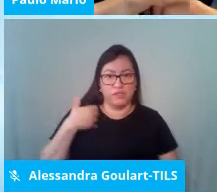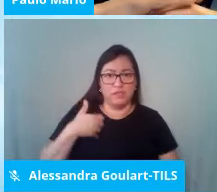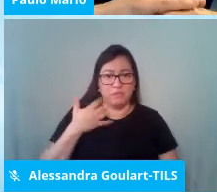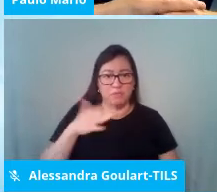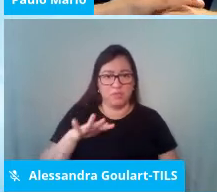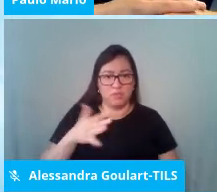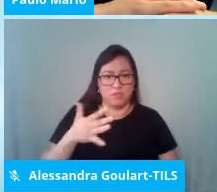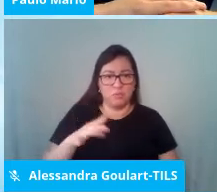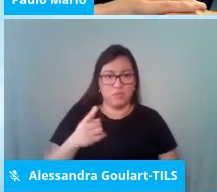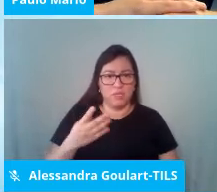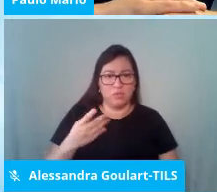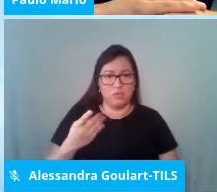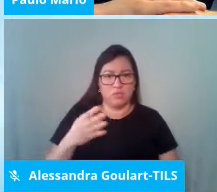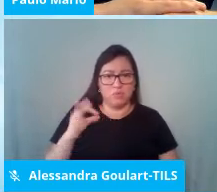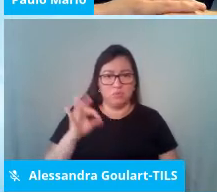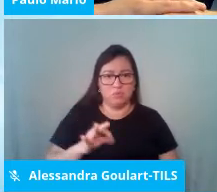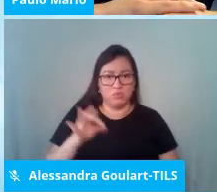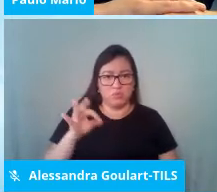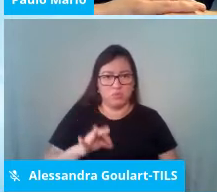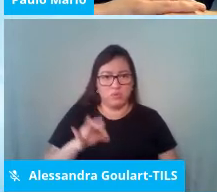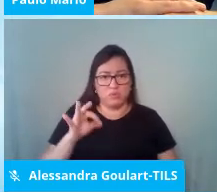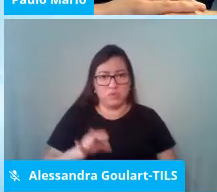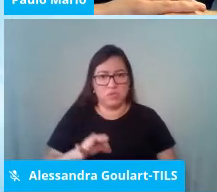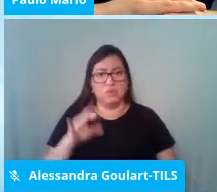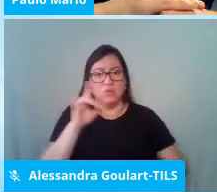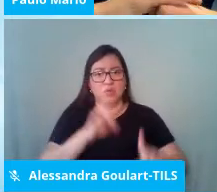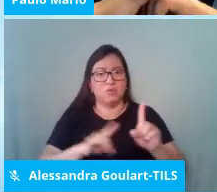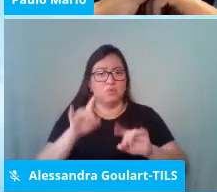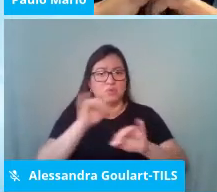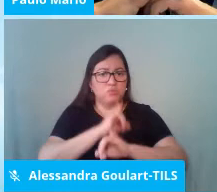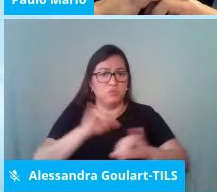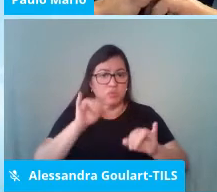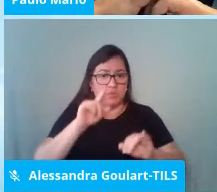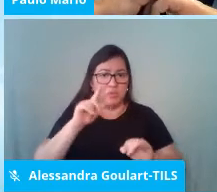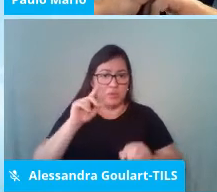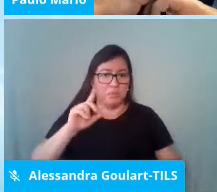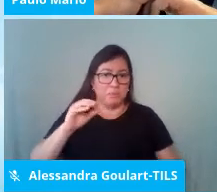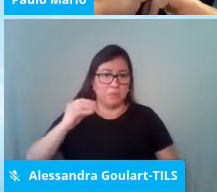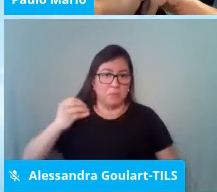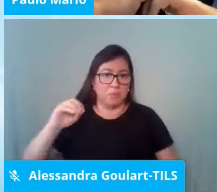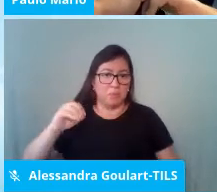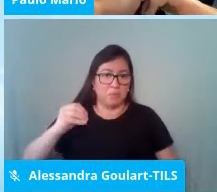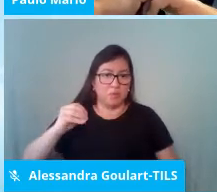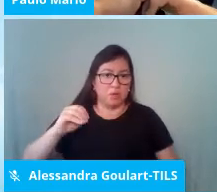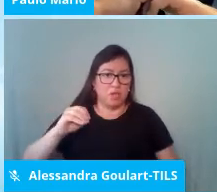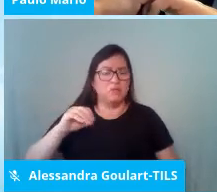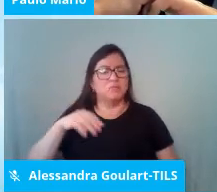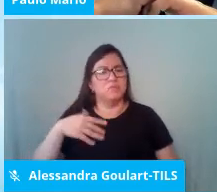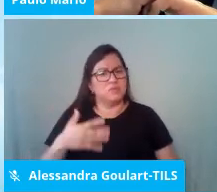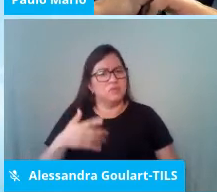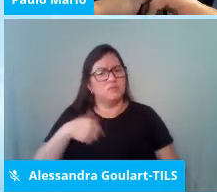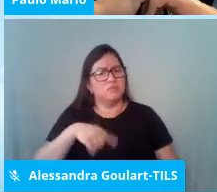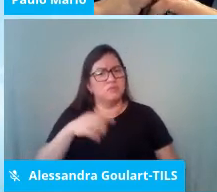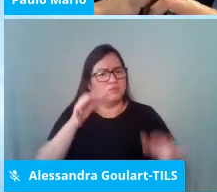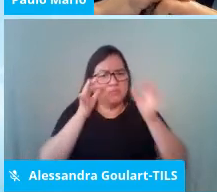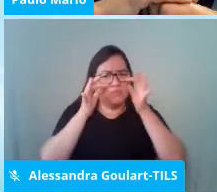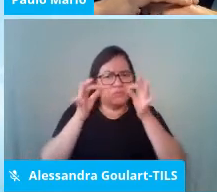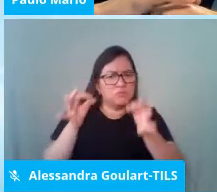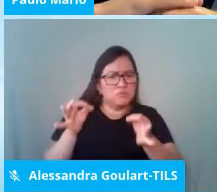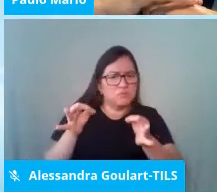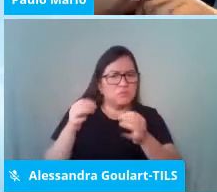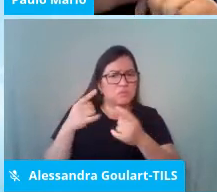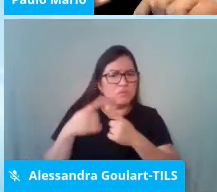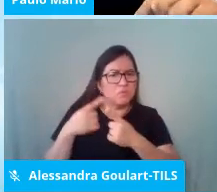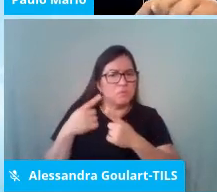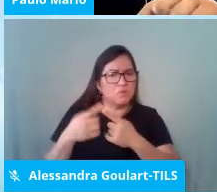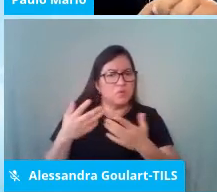das gestantes notificadas em 2019 em Porto Alegre. Isso chama atenção para que a gente também procure pensar, quando a gente estiver atendendo